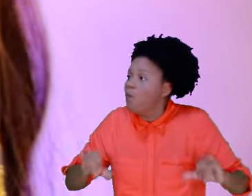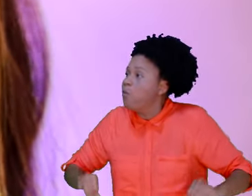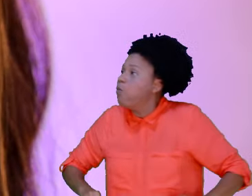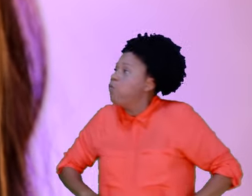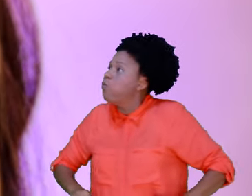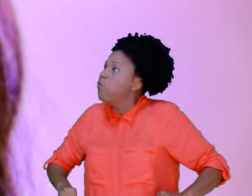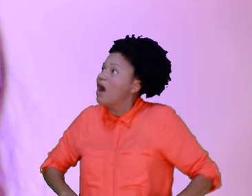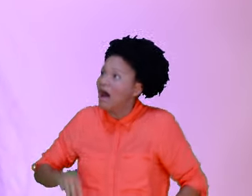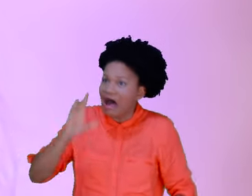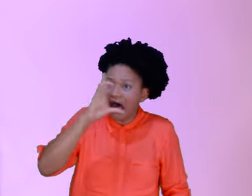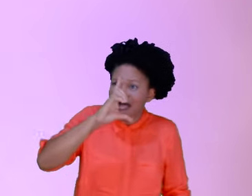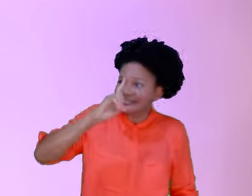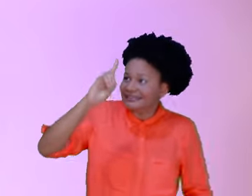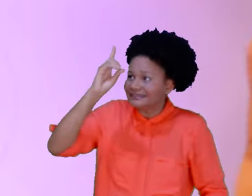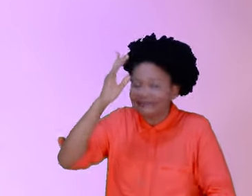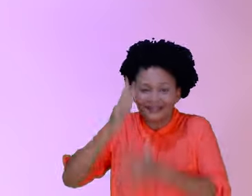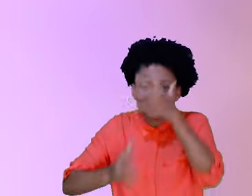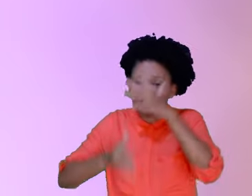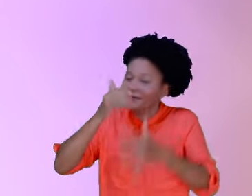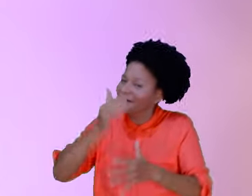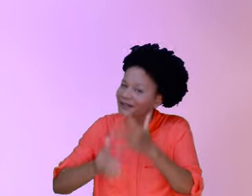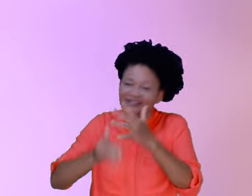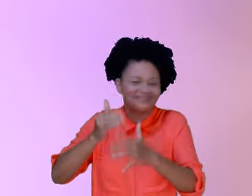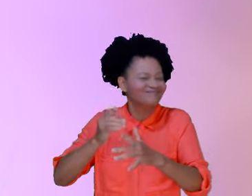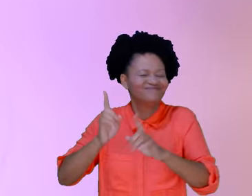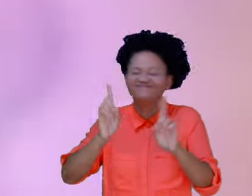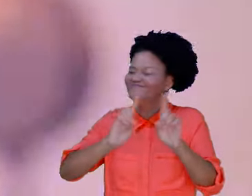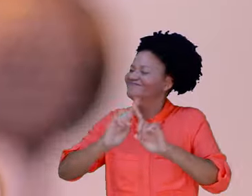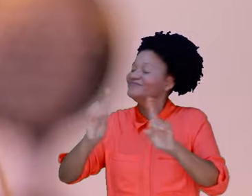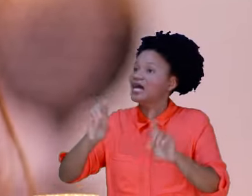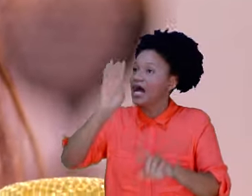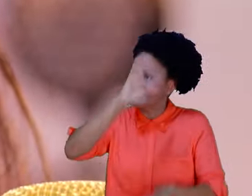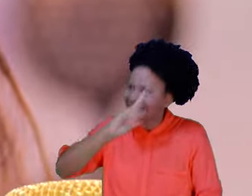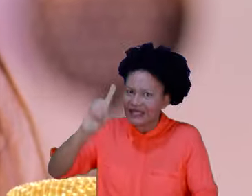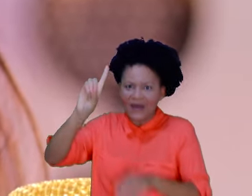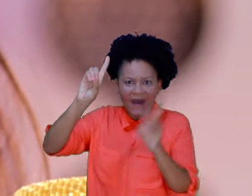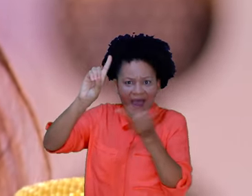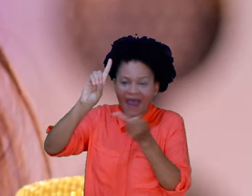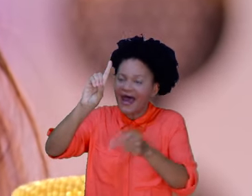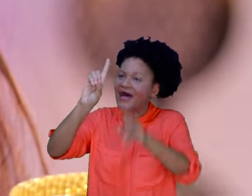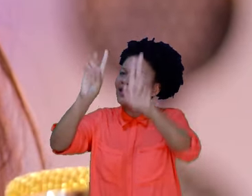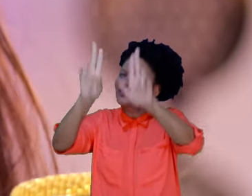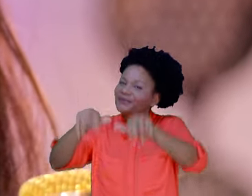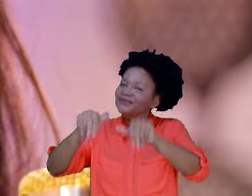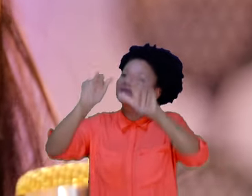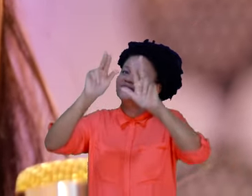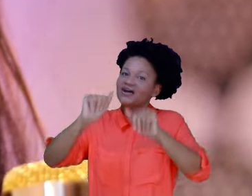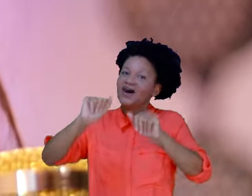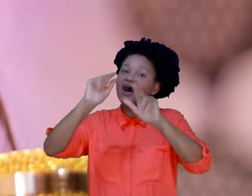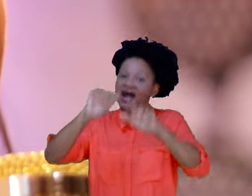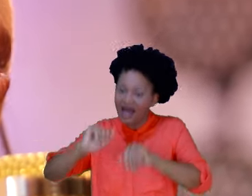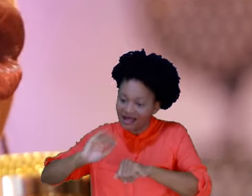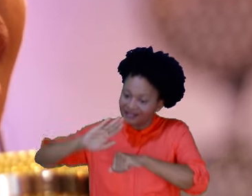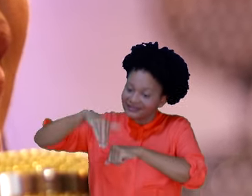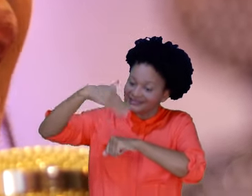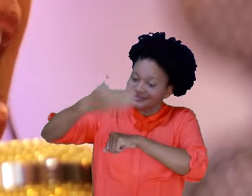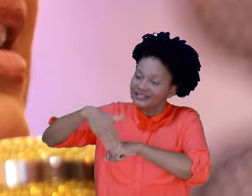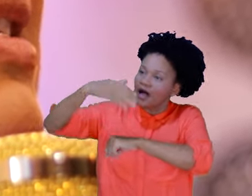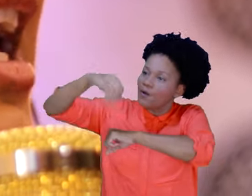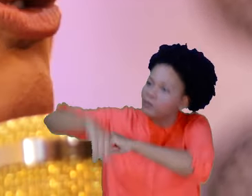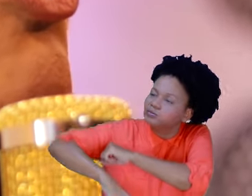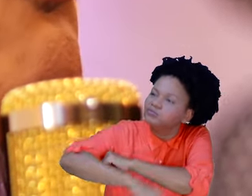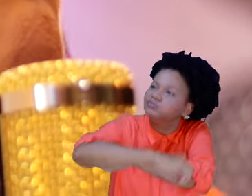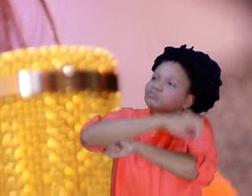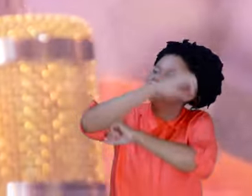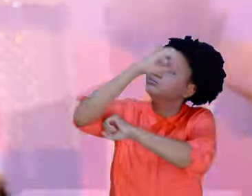Eu não compliquei, nunca errei. Amanhã me agradecerá pelos